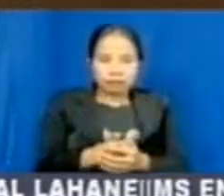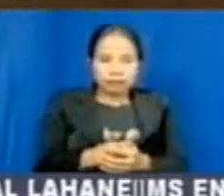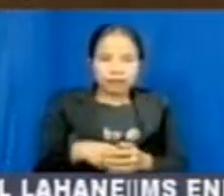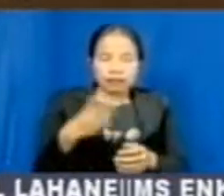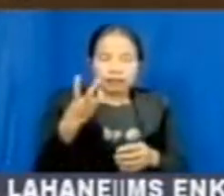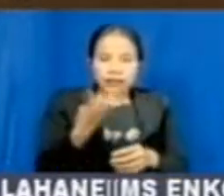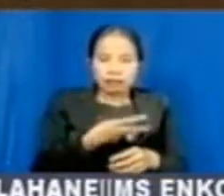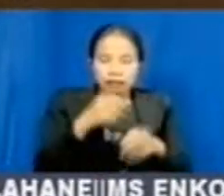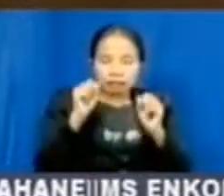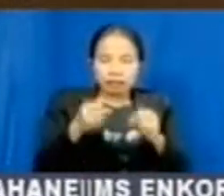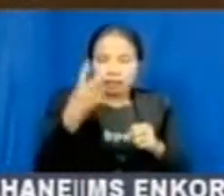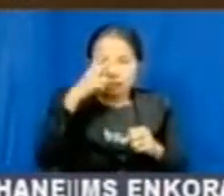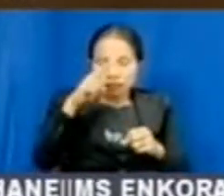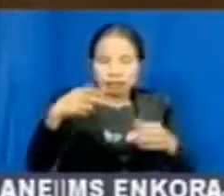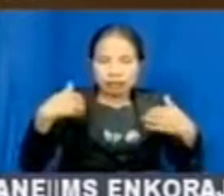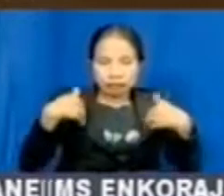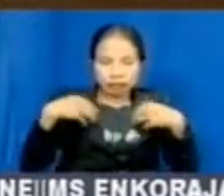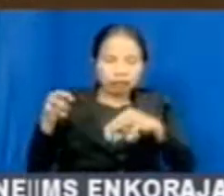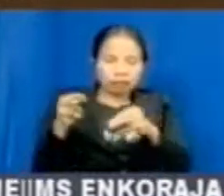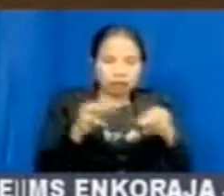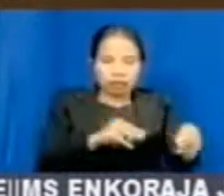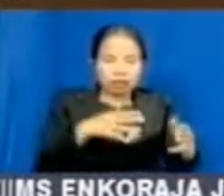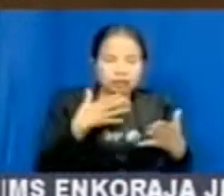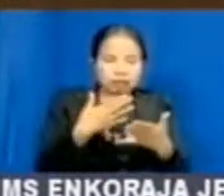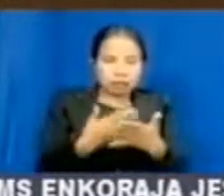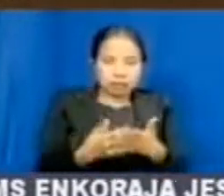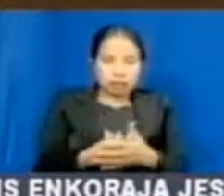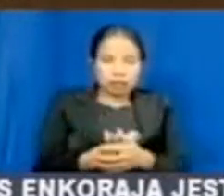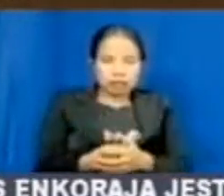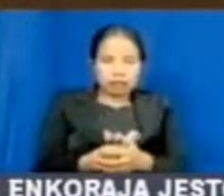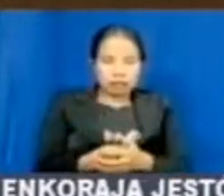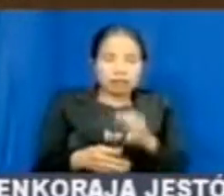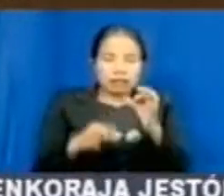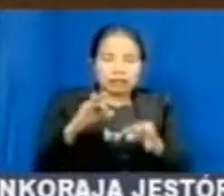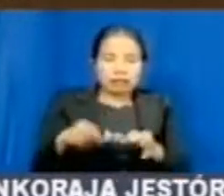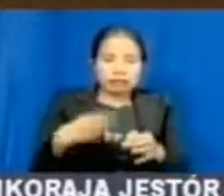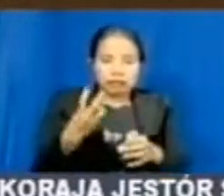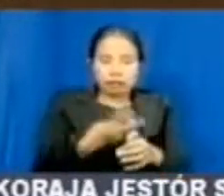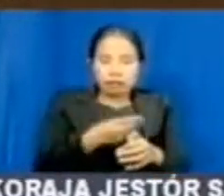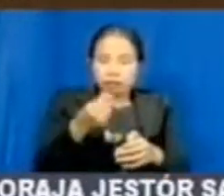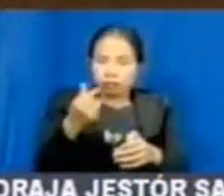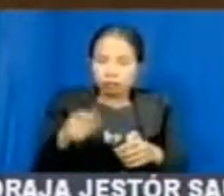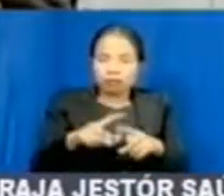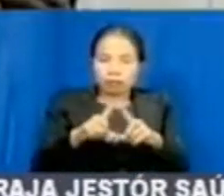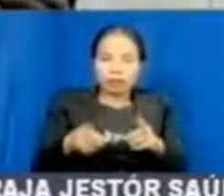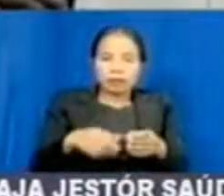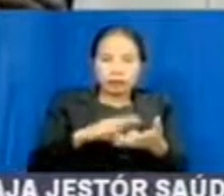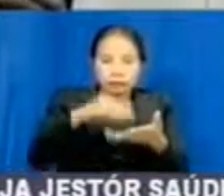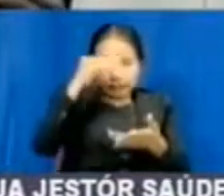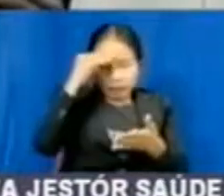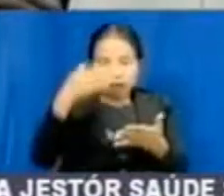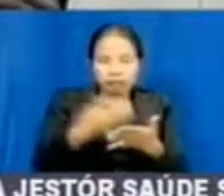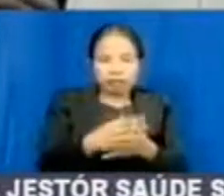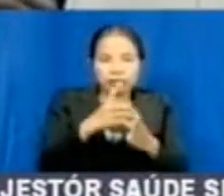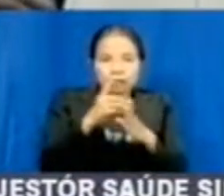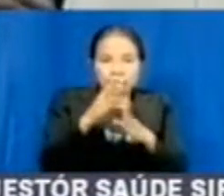kita melihara kata ya mudança dia mai buat tahun kita tenita no bebe kita mesi minggu itu kita aprende buat fom.